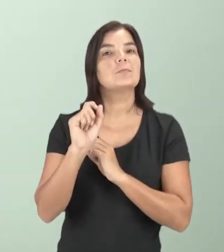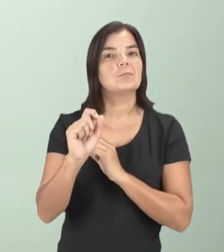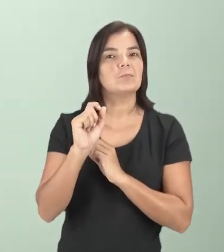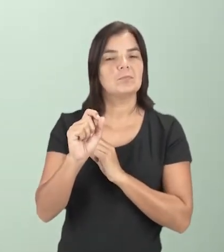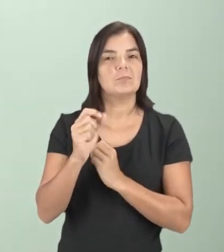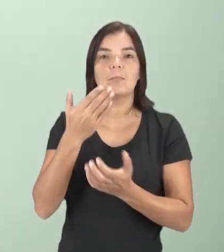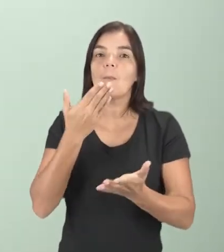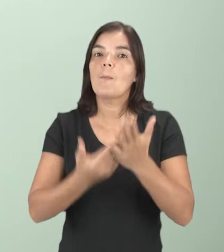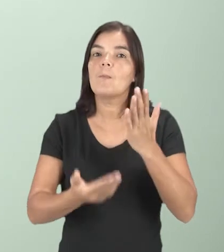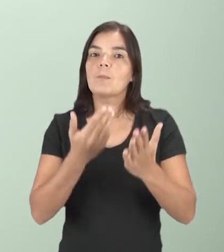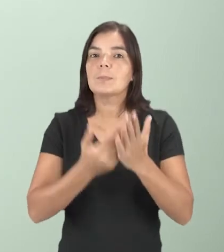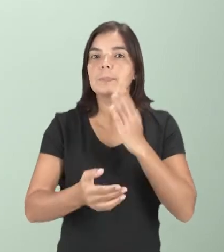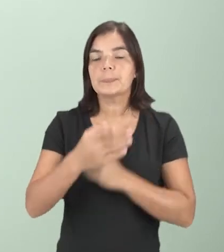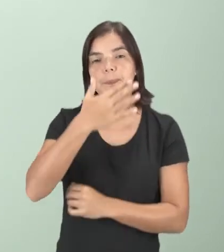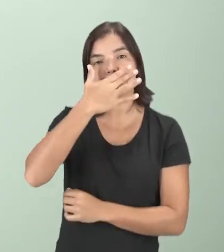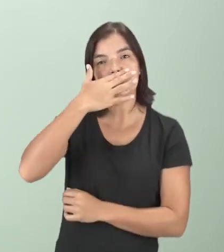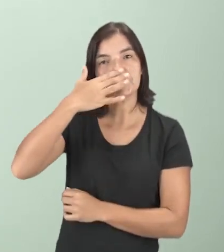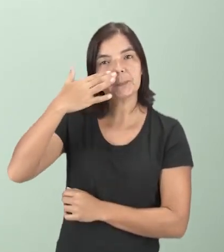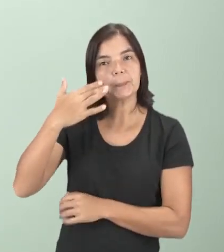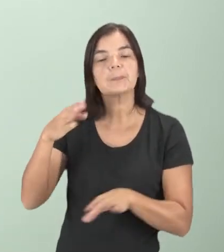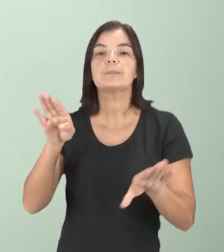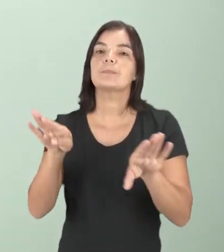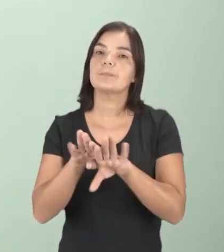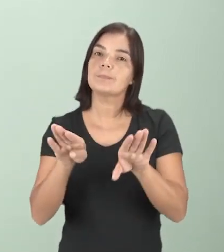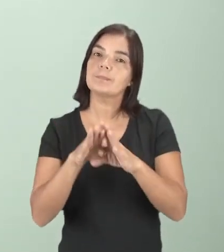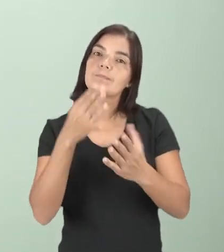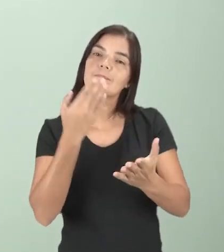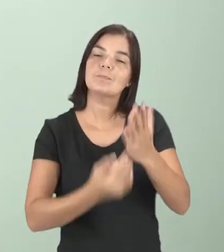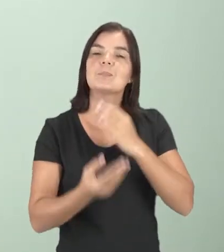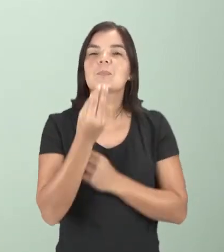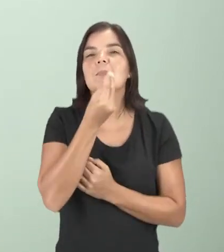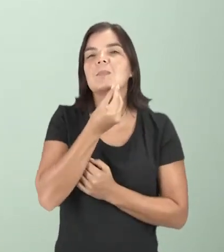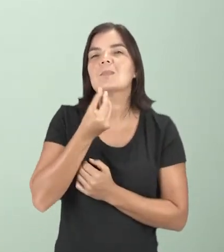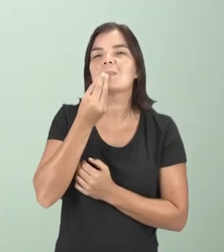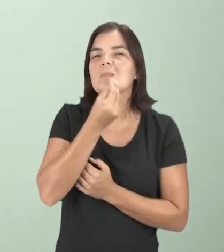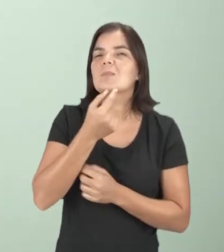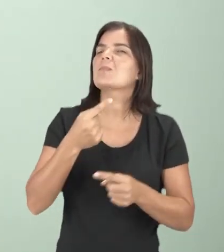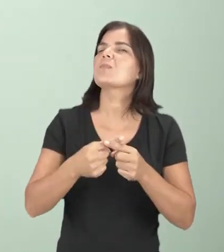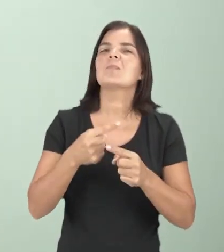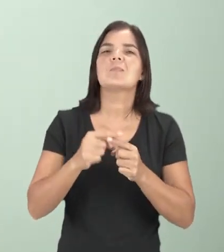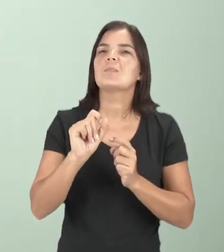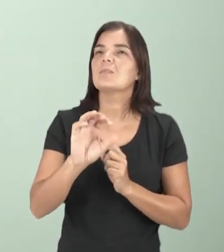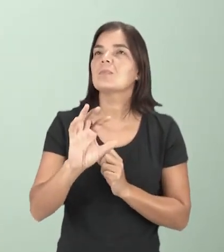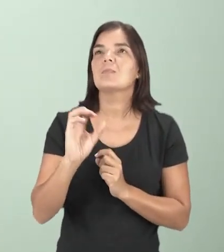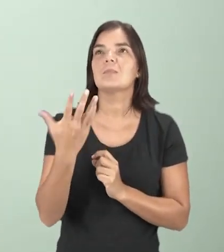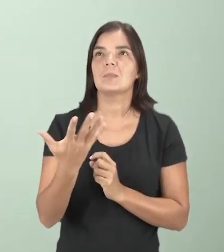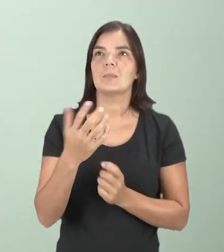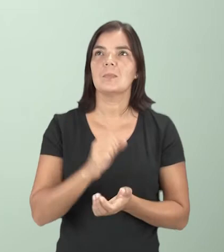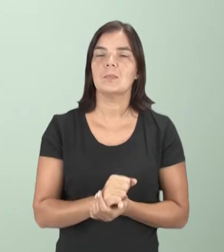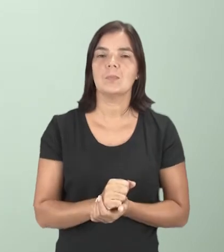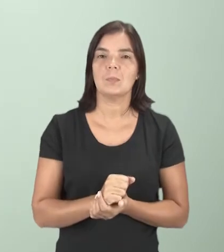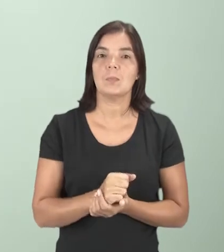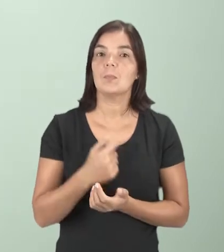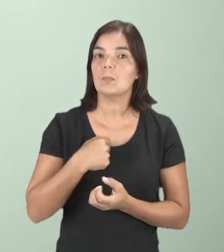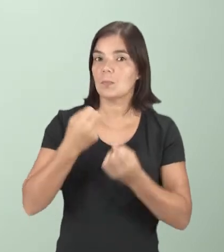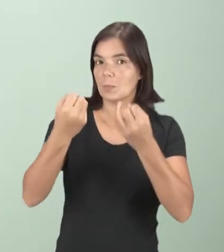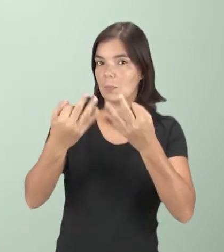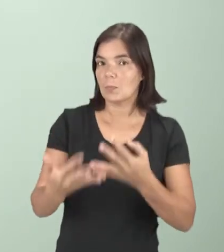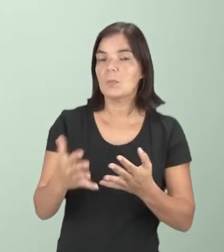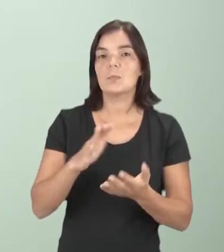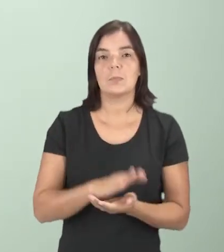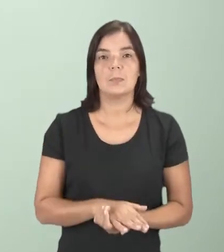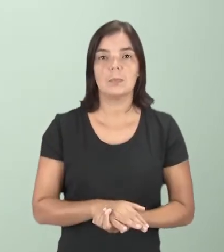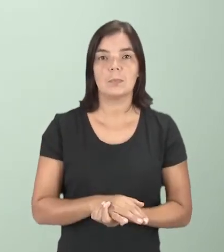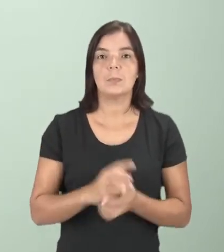a perca do olfato e a perca do paladar. Por que isso acontece? Como eu disse,